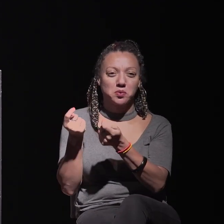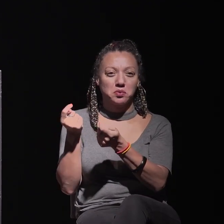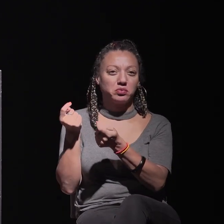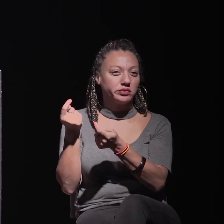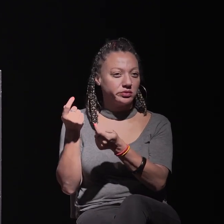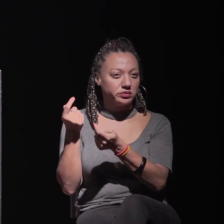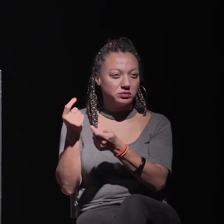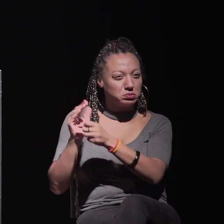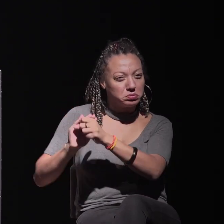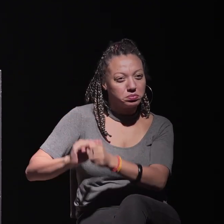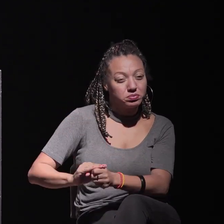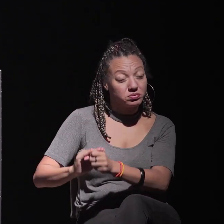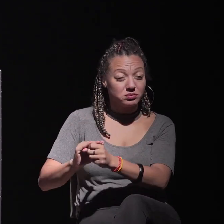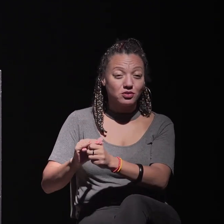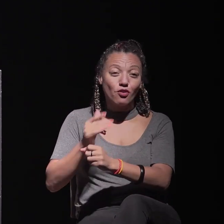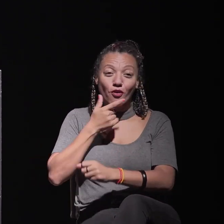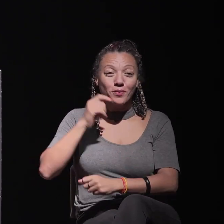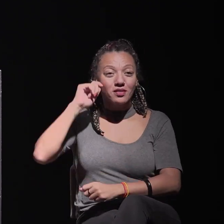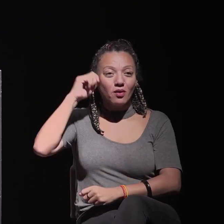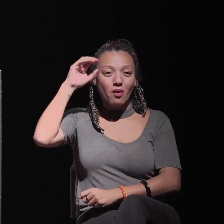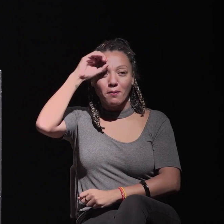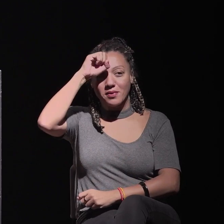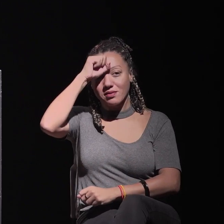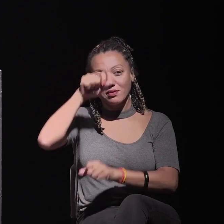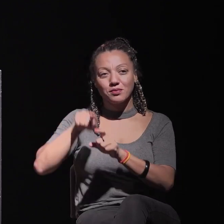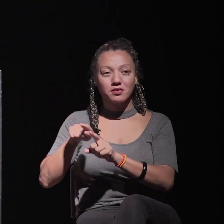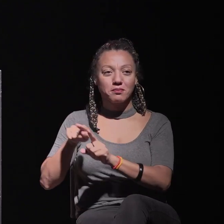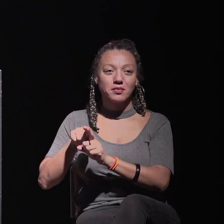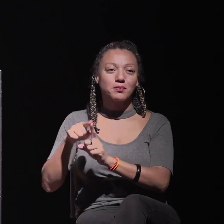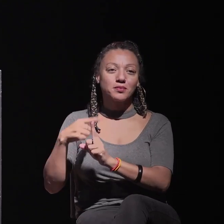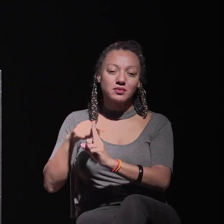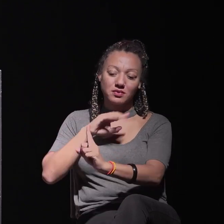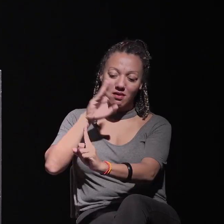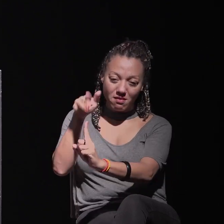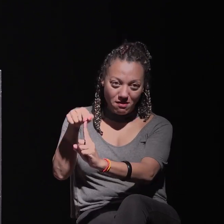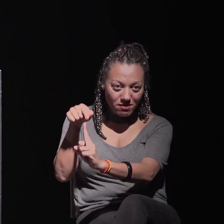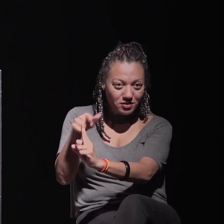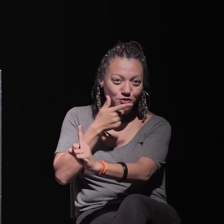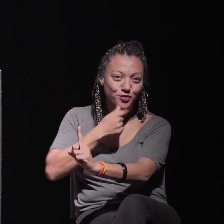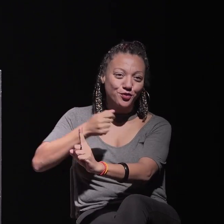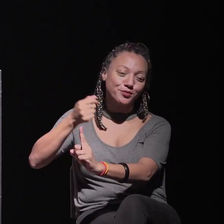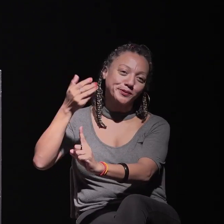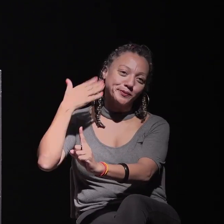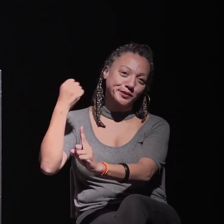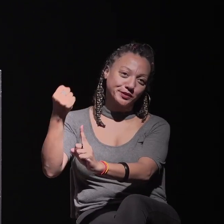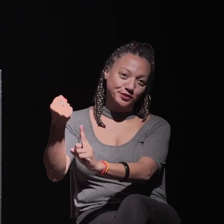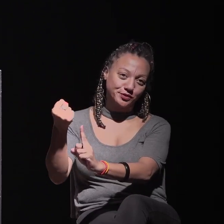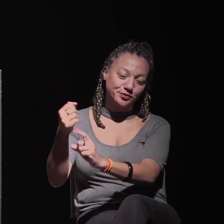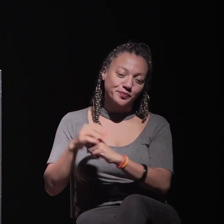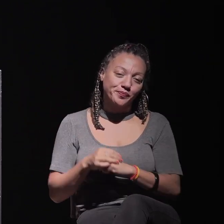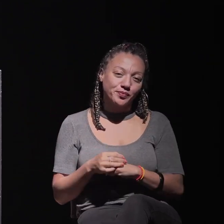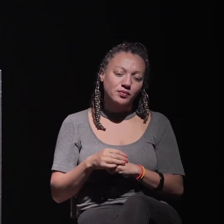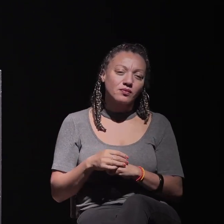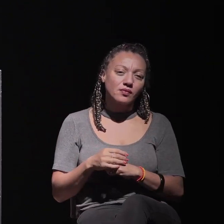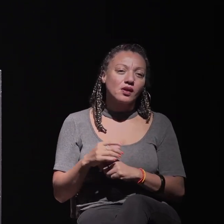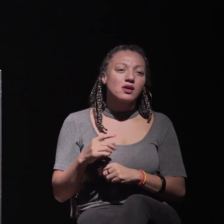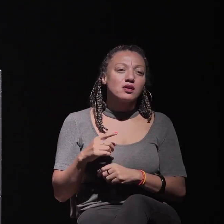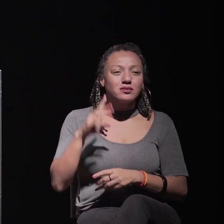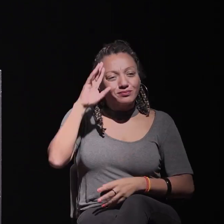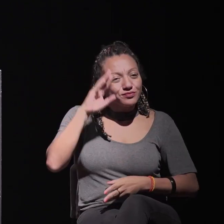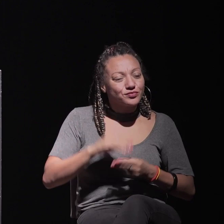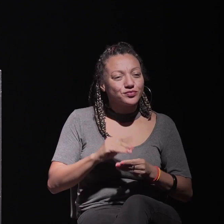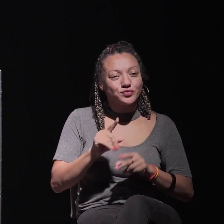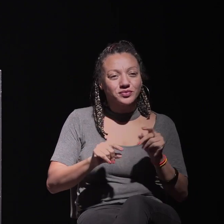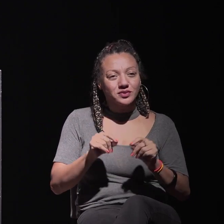vai dizer é o seguinte, a gente tem um percurso, né, que a gente está percorrendo para entender esse processo de socialização de indivíduos negros, numa